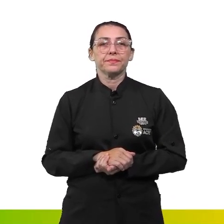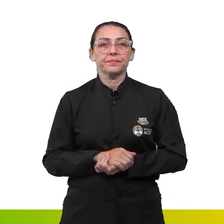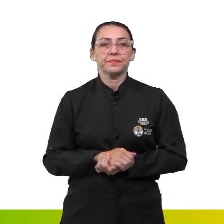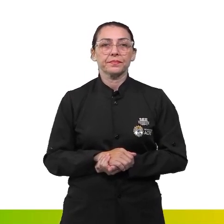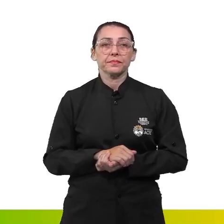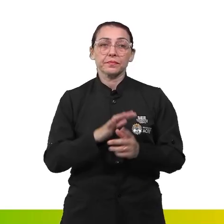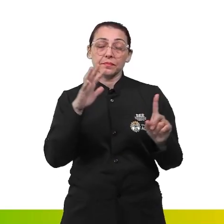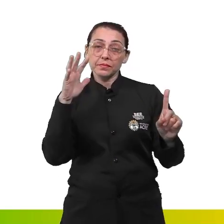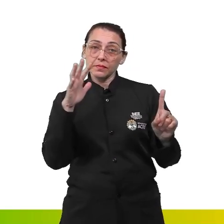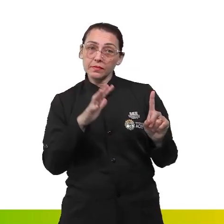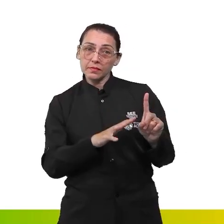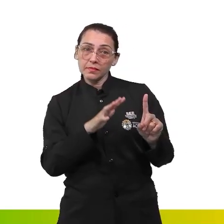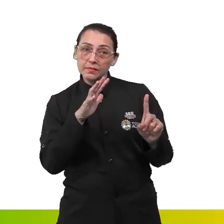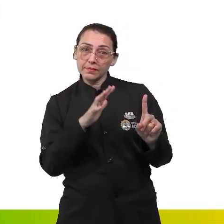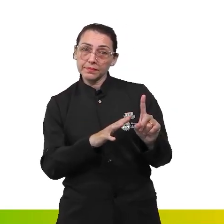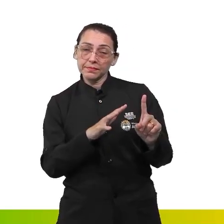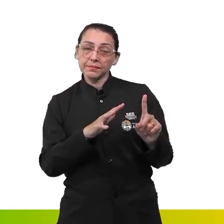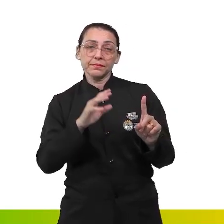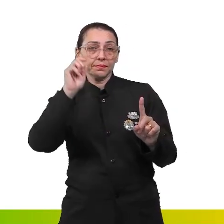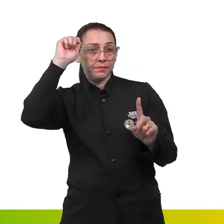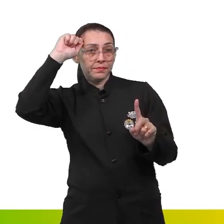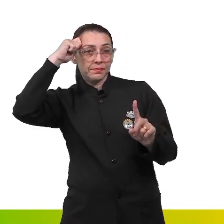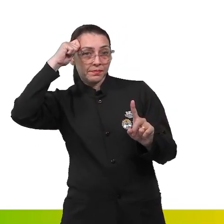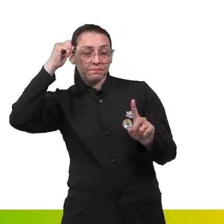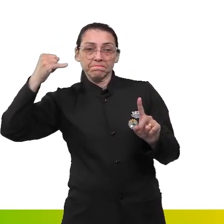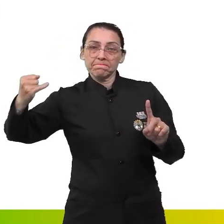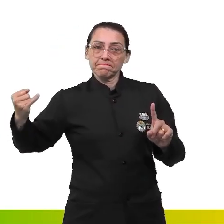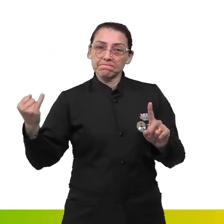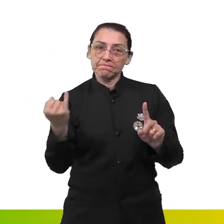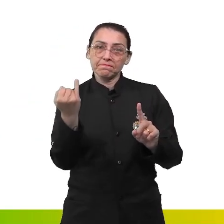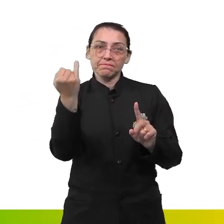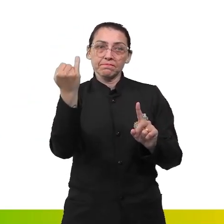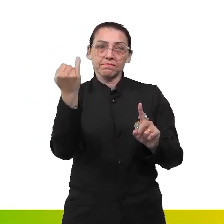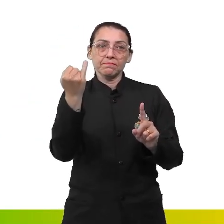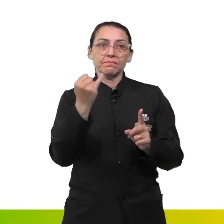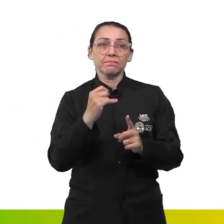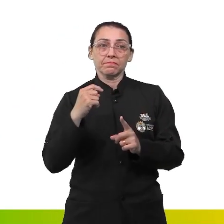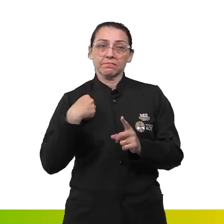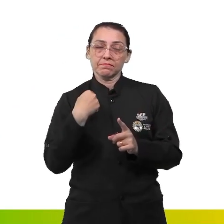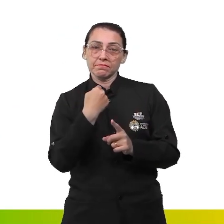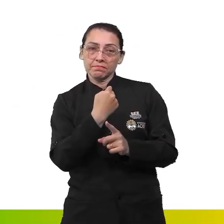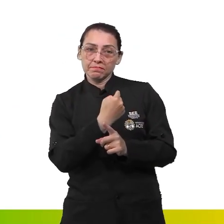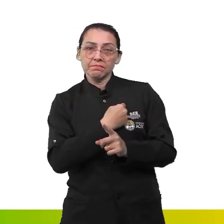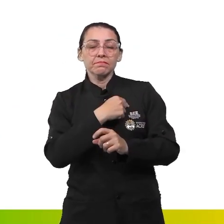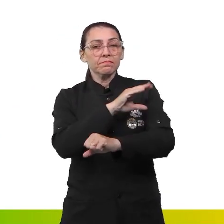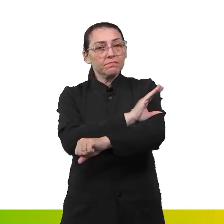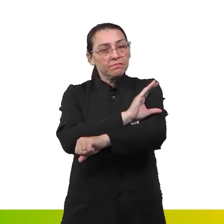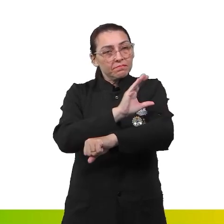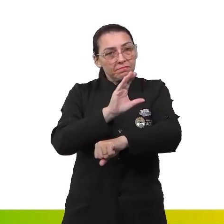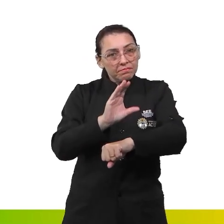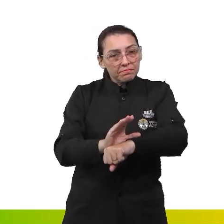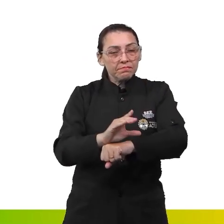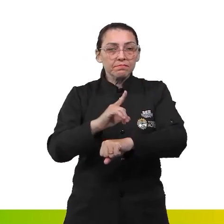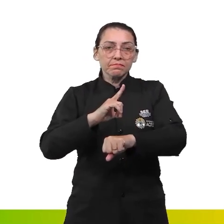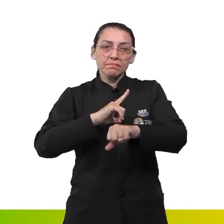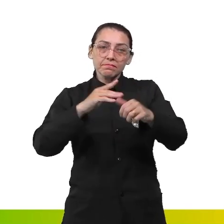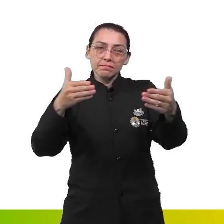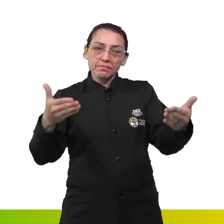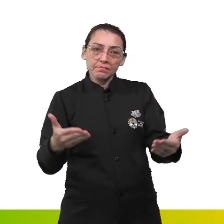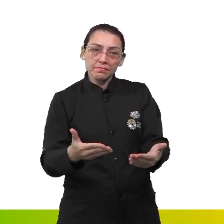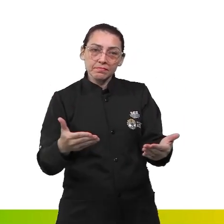A influência africana, tão importante, não é? Para a nossa cultura, a cultura que temos